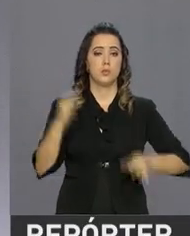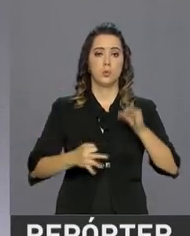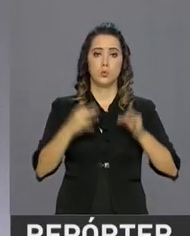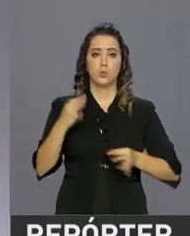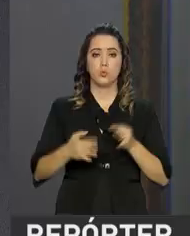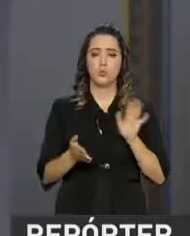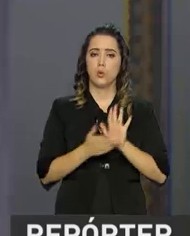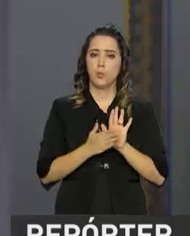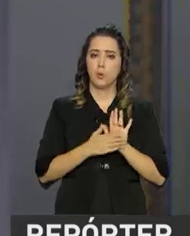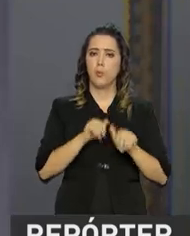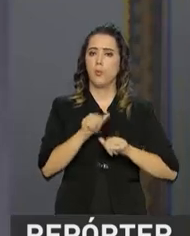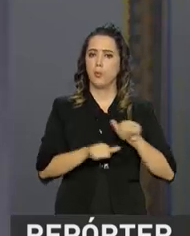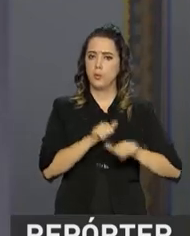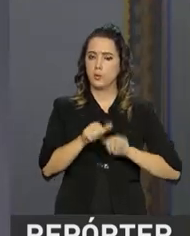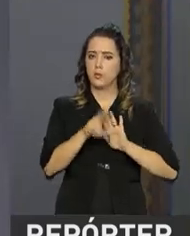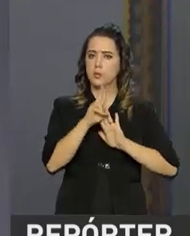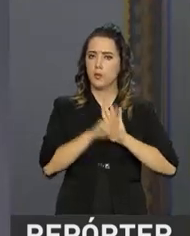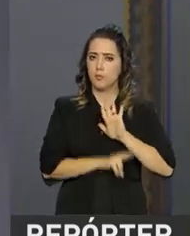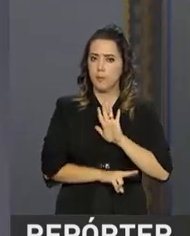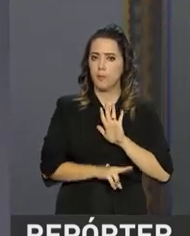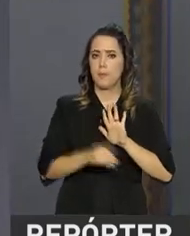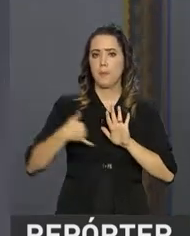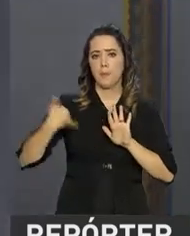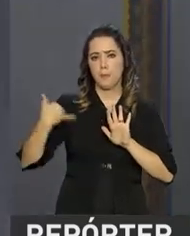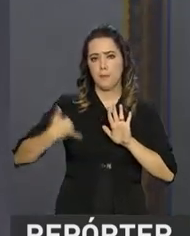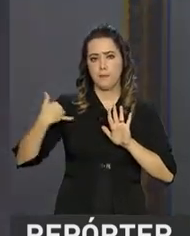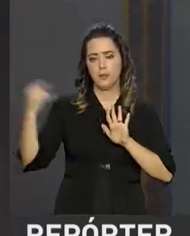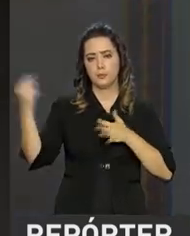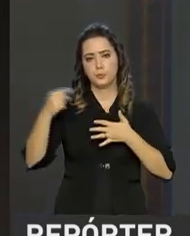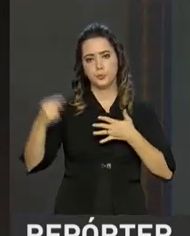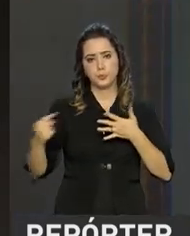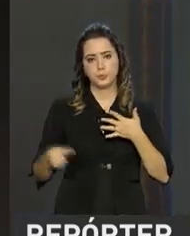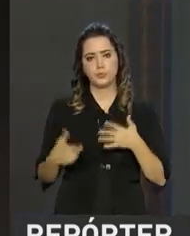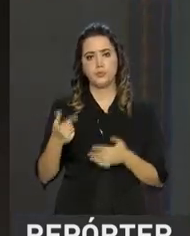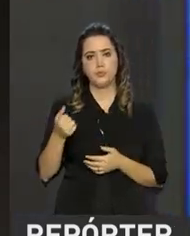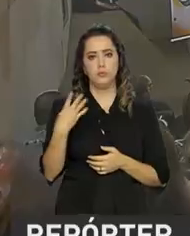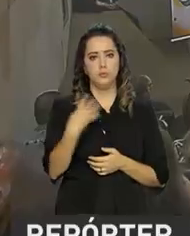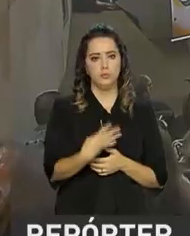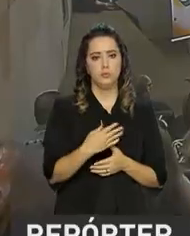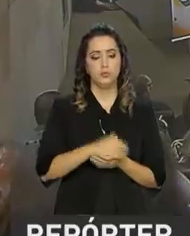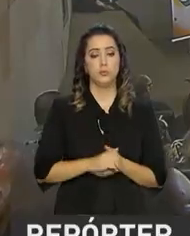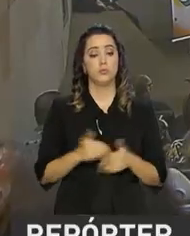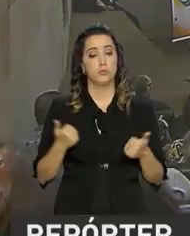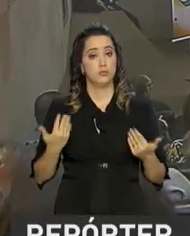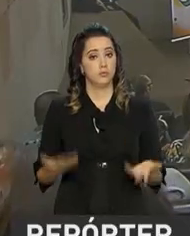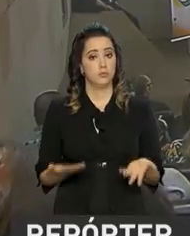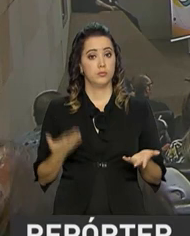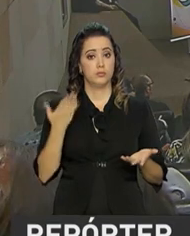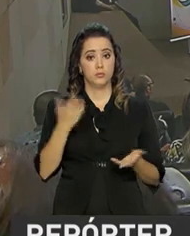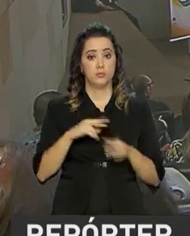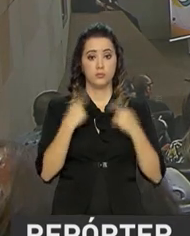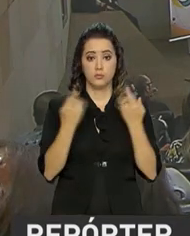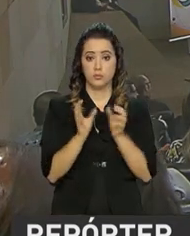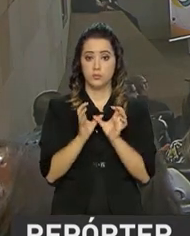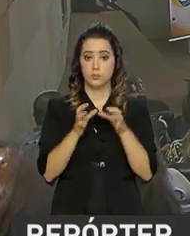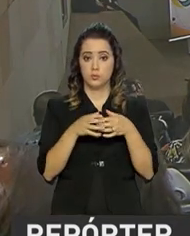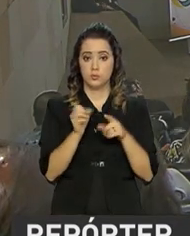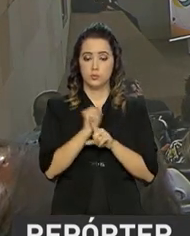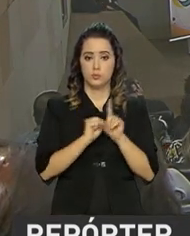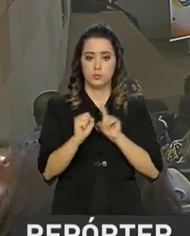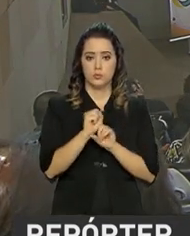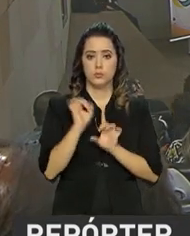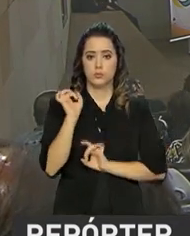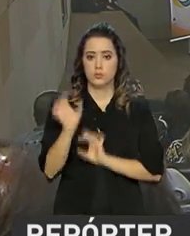Justiça a propor a atualização das regras de classificação indicativa, que é de 2014. Para isso, reuniu a sociedade